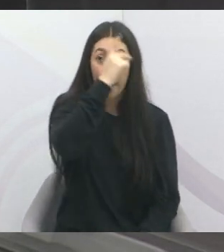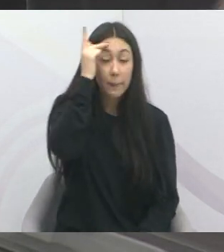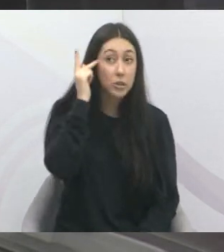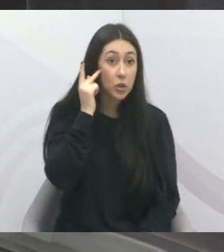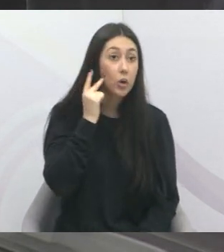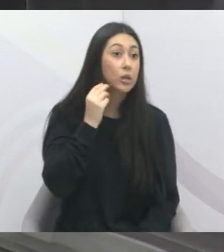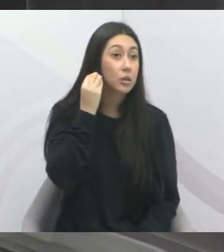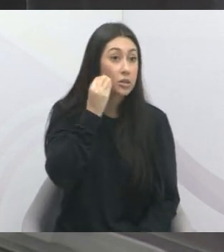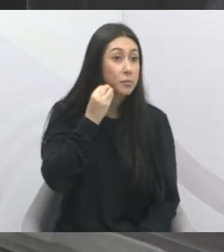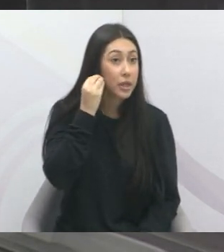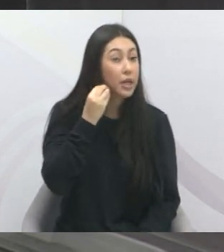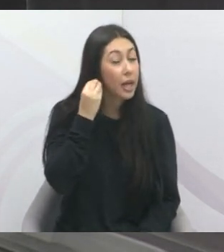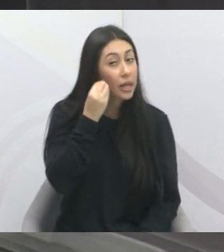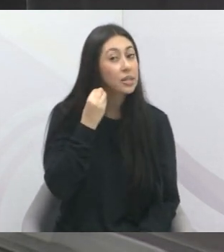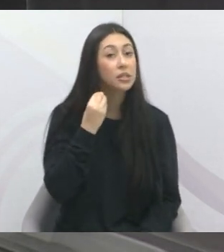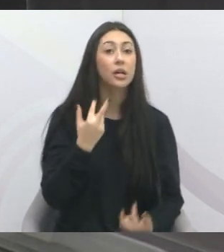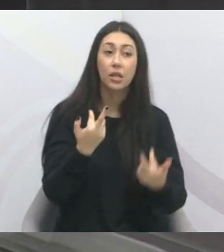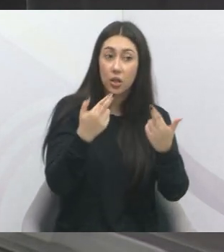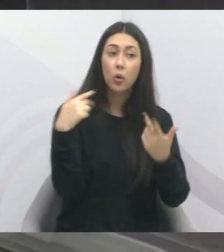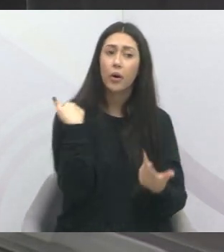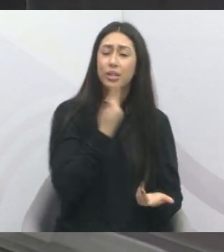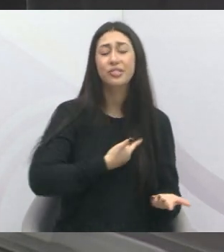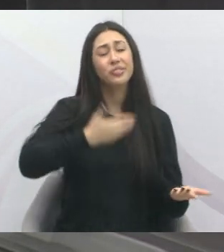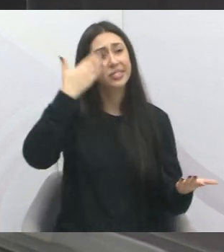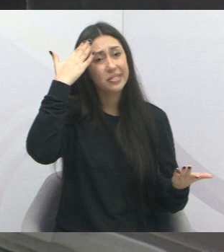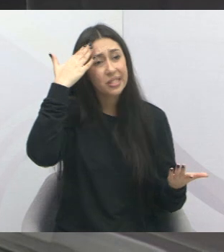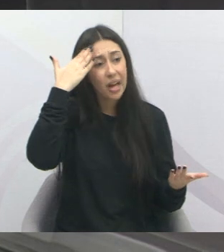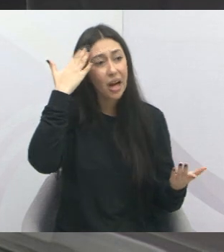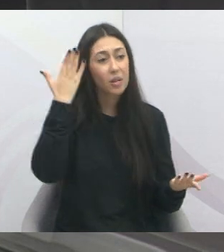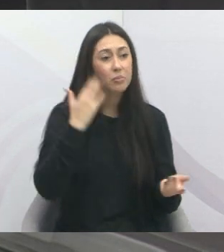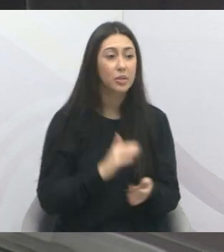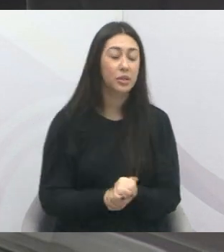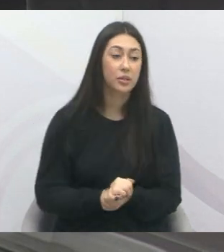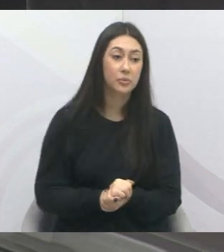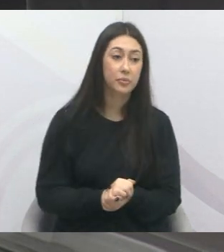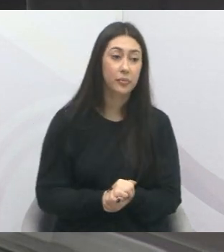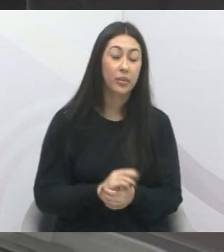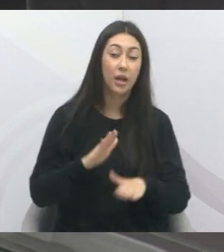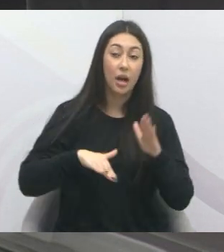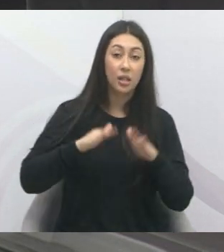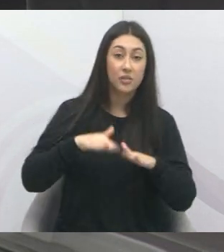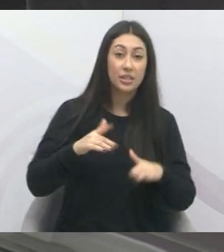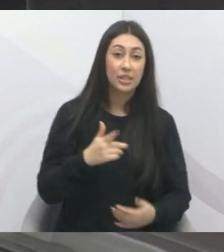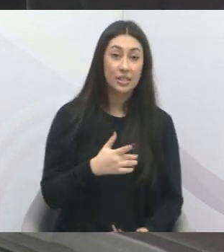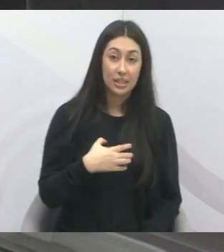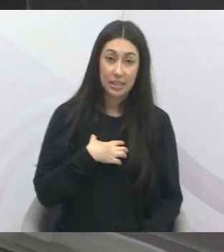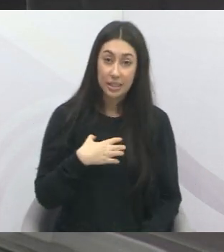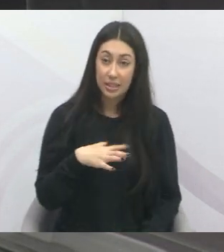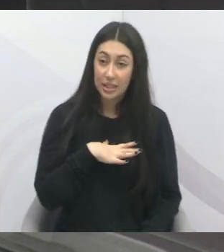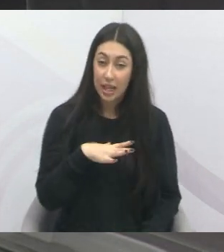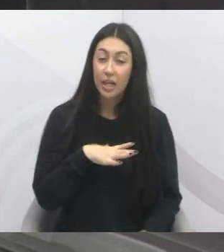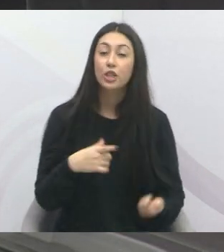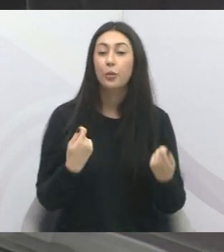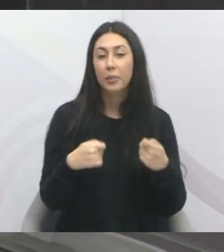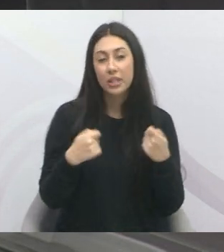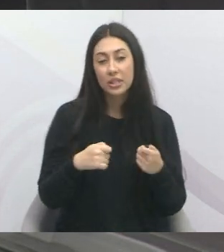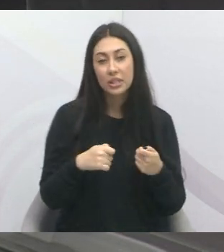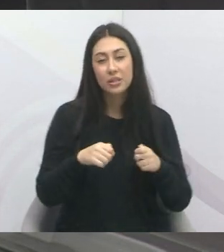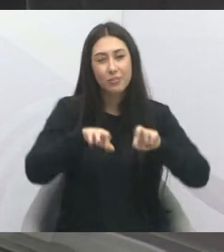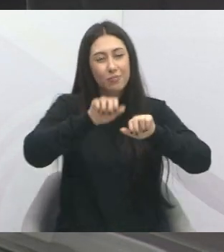quem tem a experiência de cabelo branco que nós temos, sabe disso. E, às vezes, o município precisa dar uma resposta